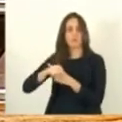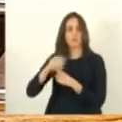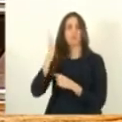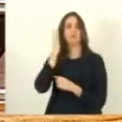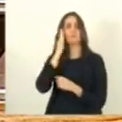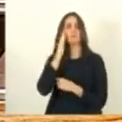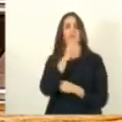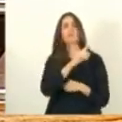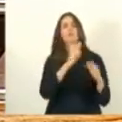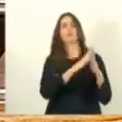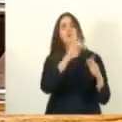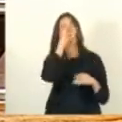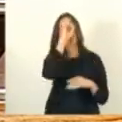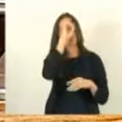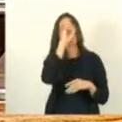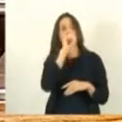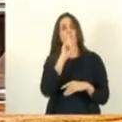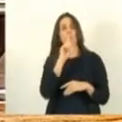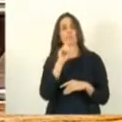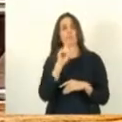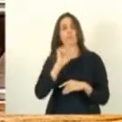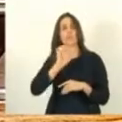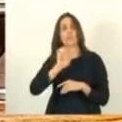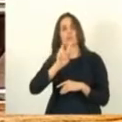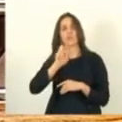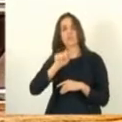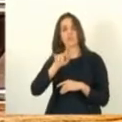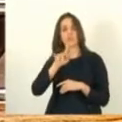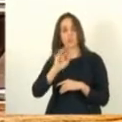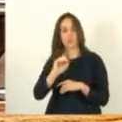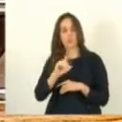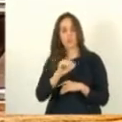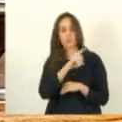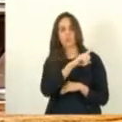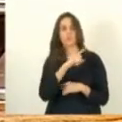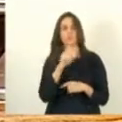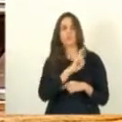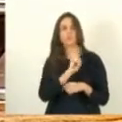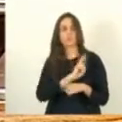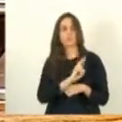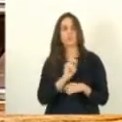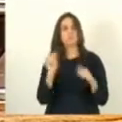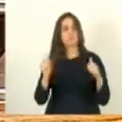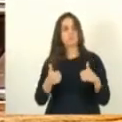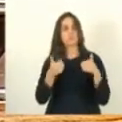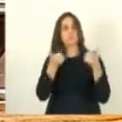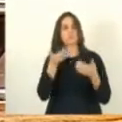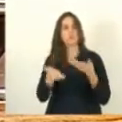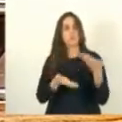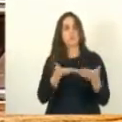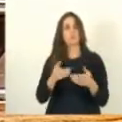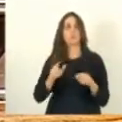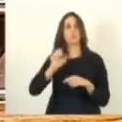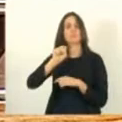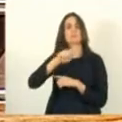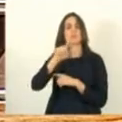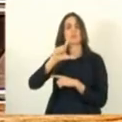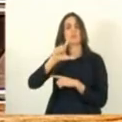gente vê a condução, quanto melhorou. Inclusive, estava conversando com o Dr. Eco, quanto melhorou o atendimento no São Lucas?